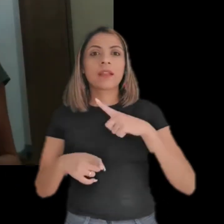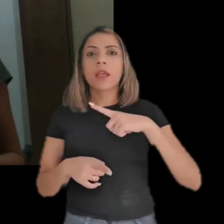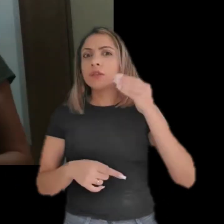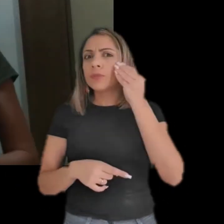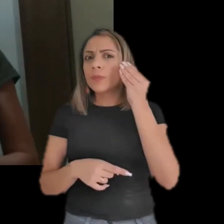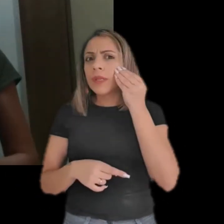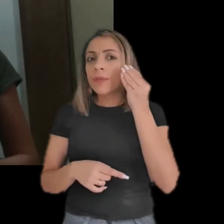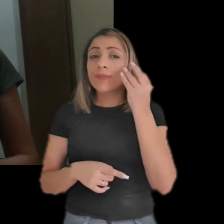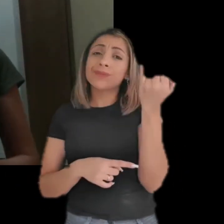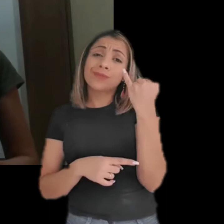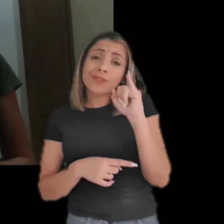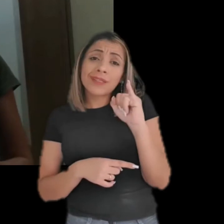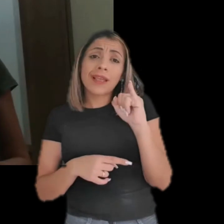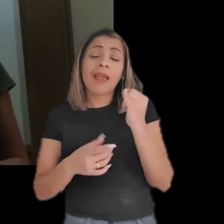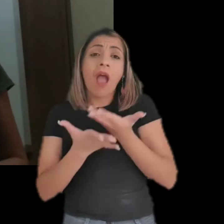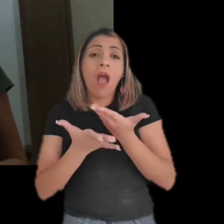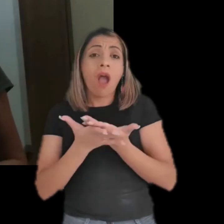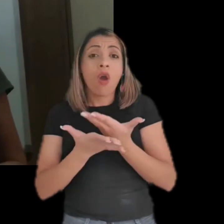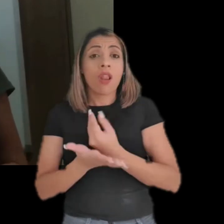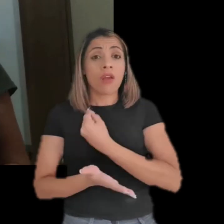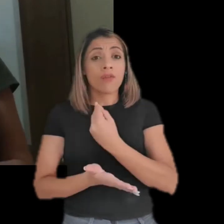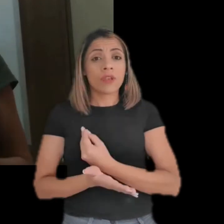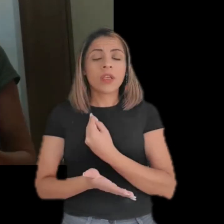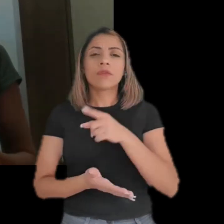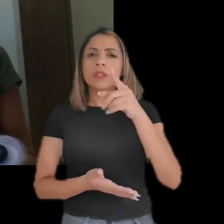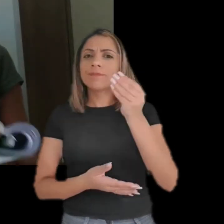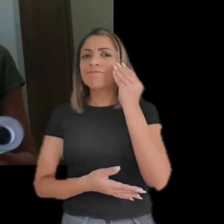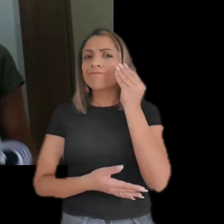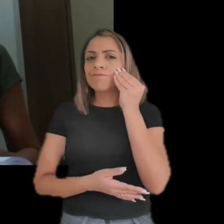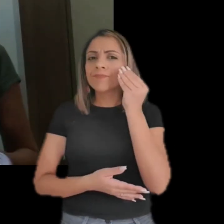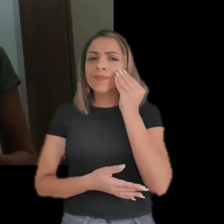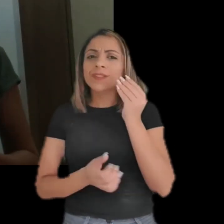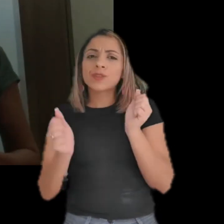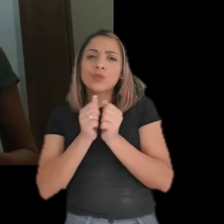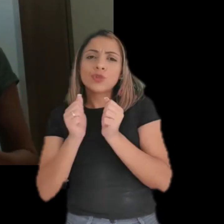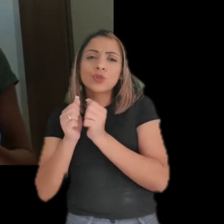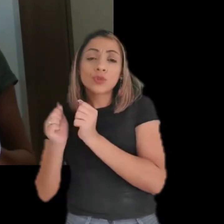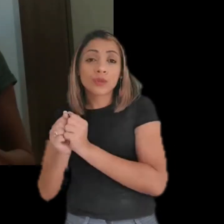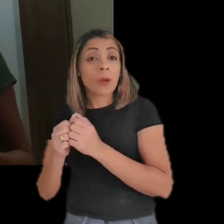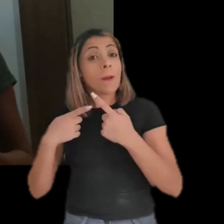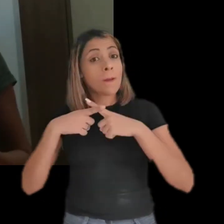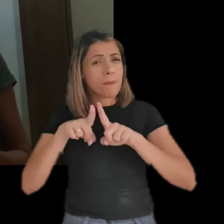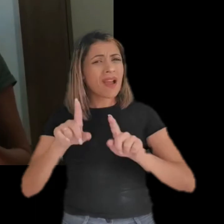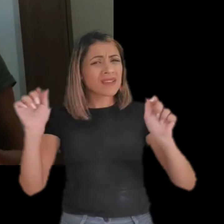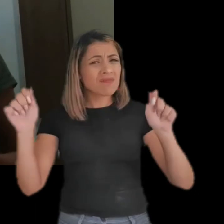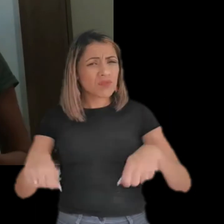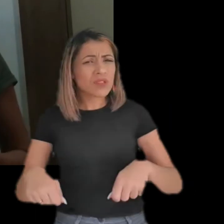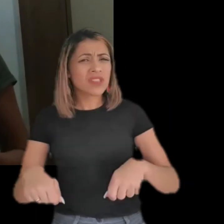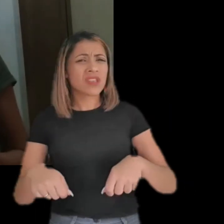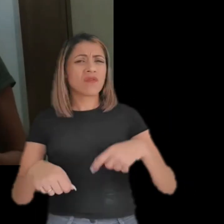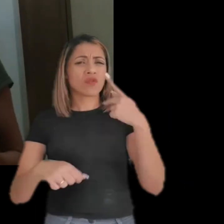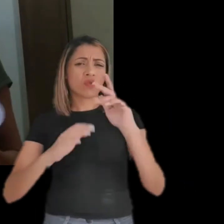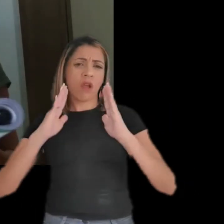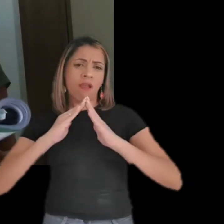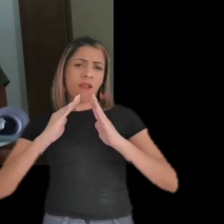que a gente faria em sala de aula, se tivesse com as aulas presenciais, né? Aos pares, com os colegas. Mas dá para vocês fazerem sozinhos